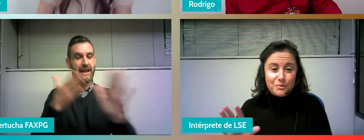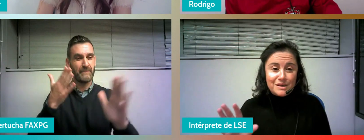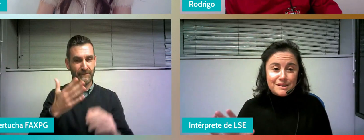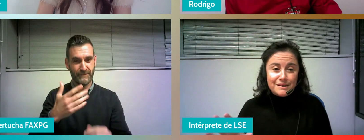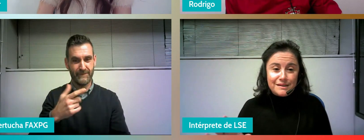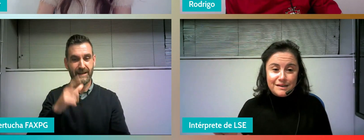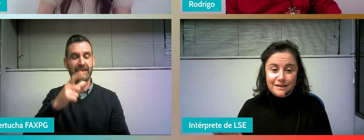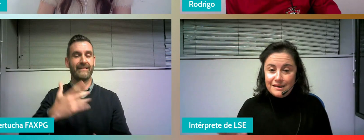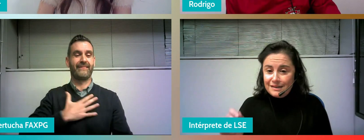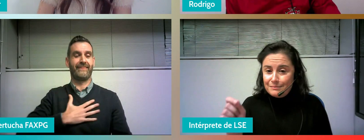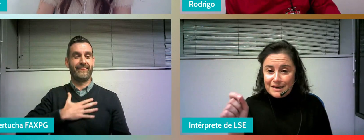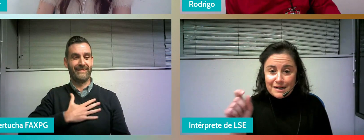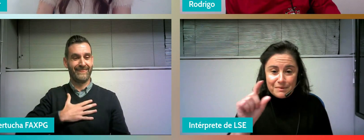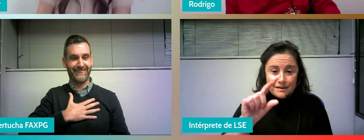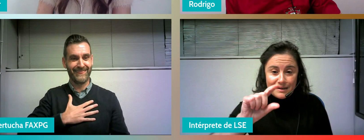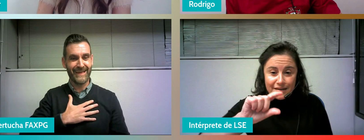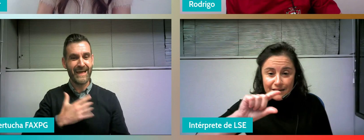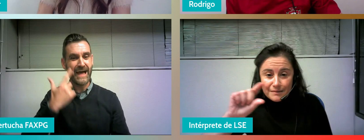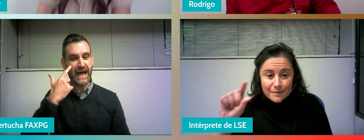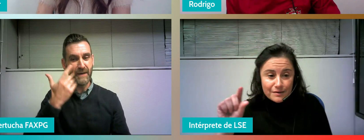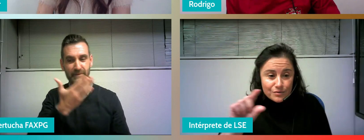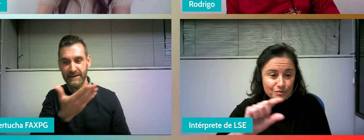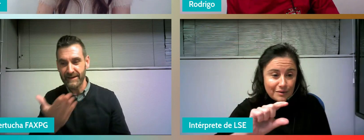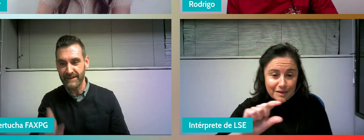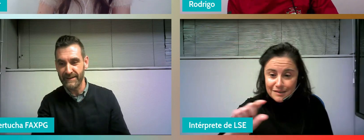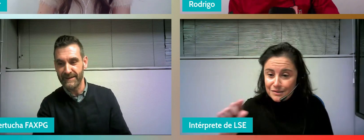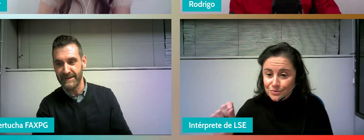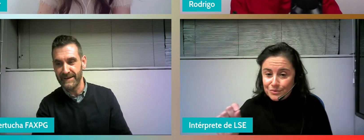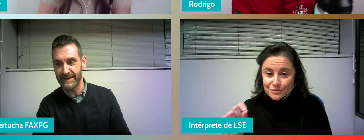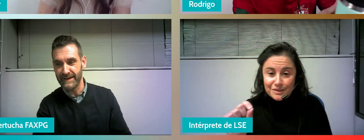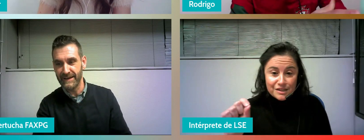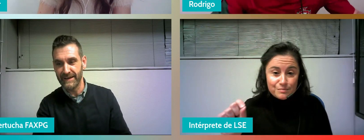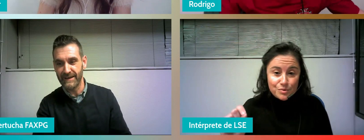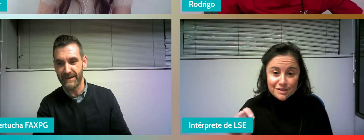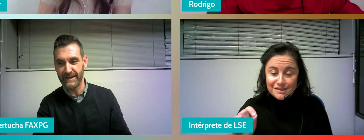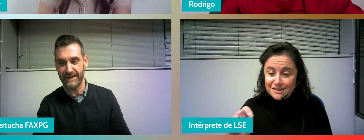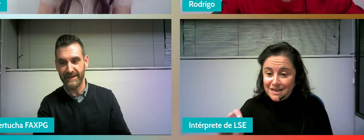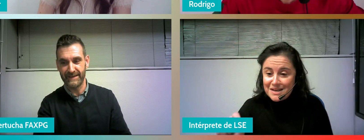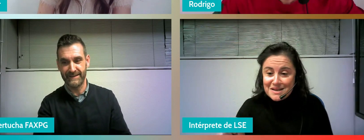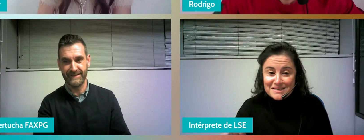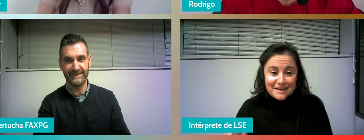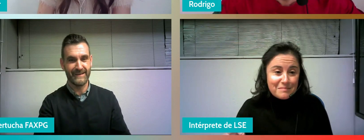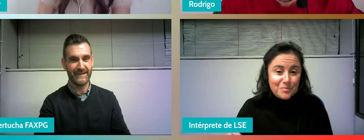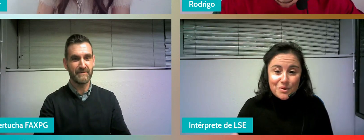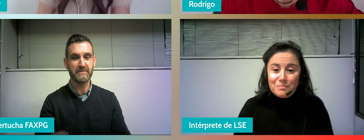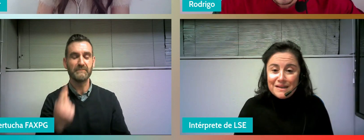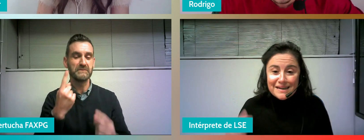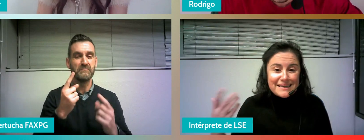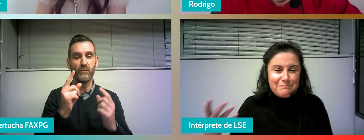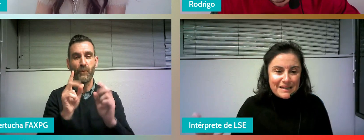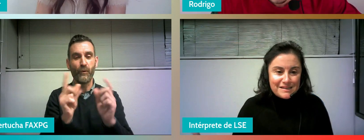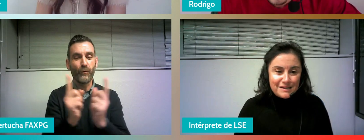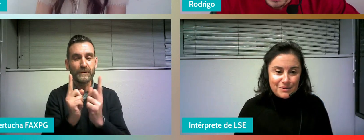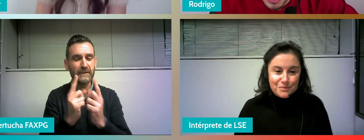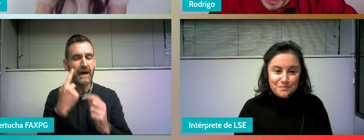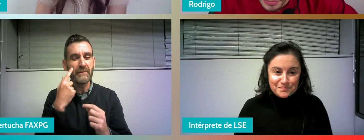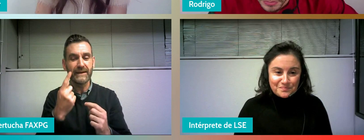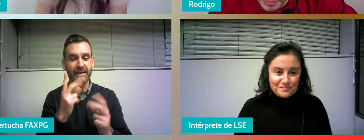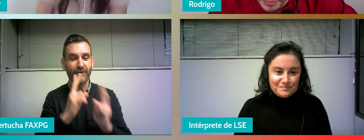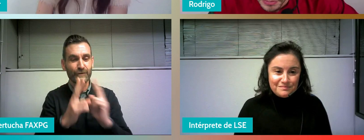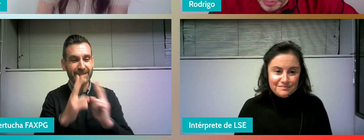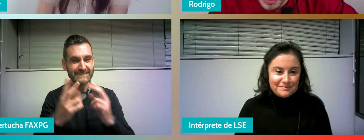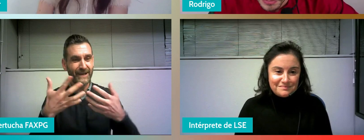participo un pouco a xente, de maneira rápida, ver no, ahora aquí no, nas respostas, se alguén pode opinar, que pensa, ¿no?